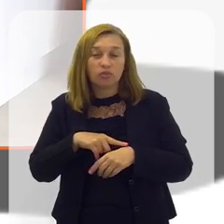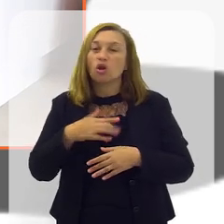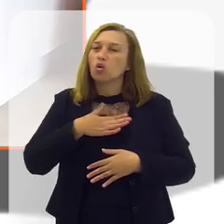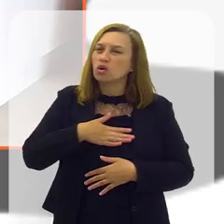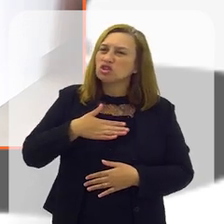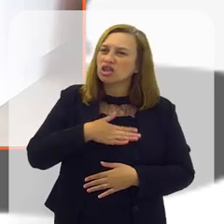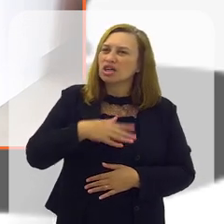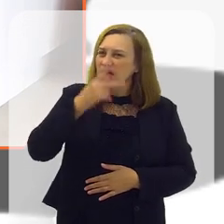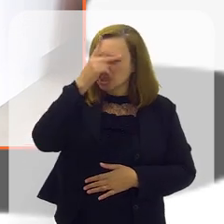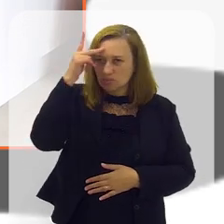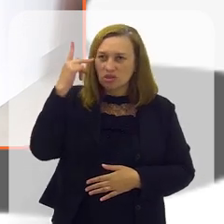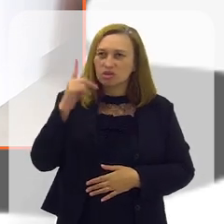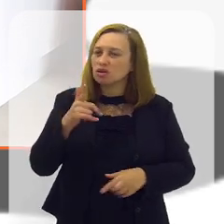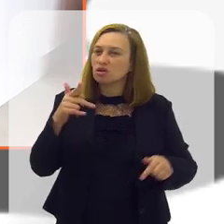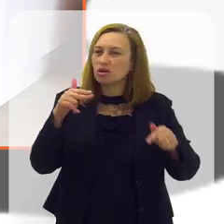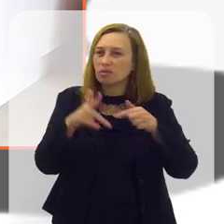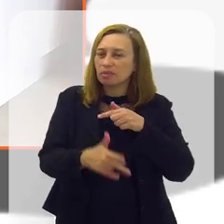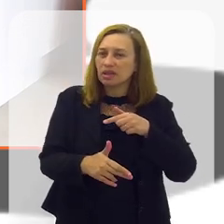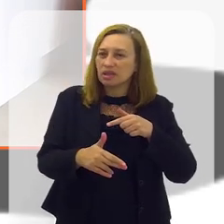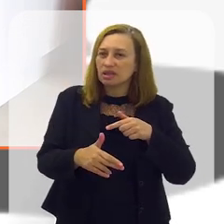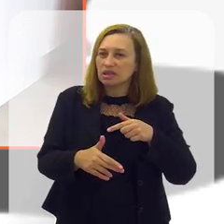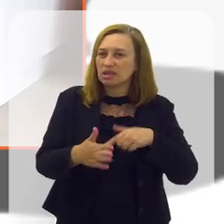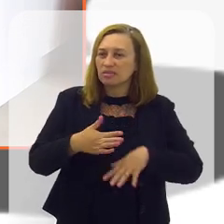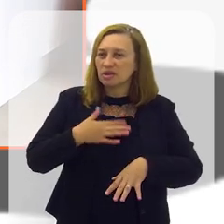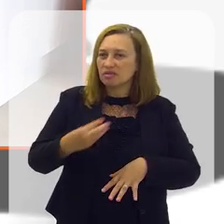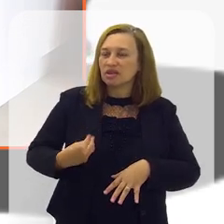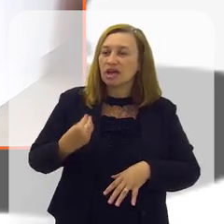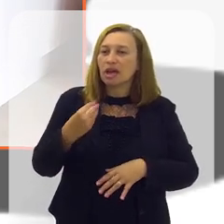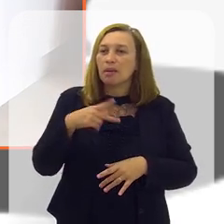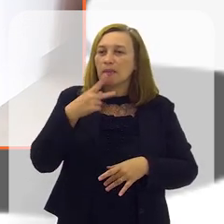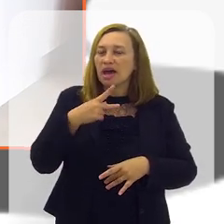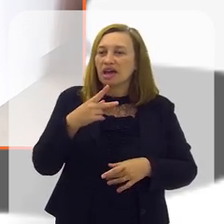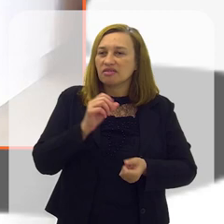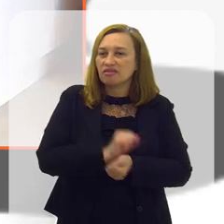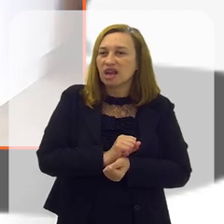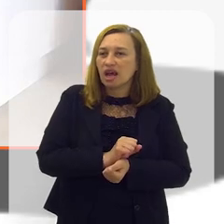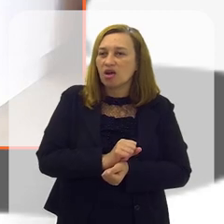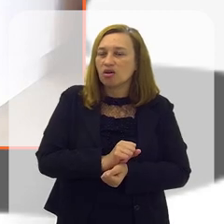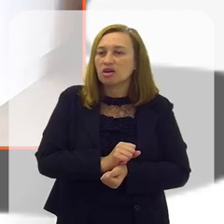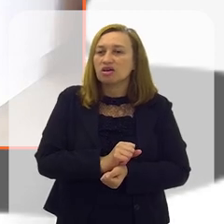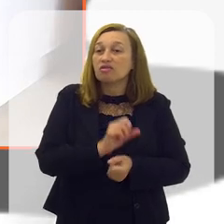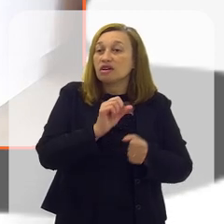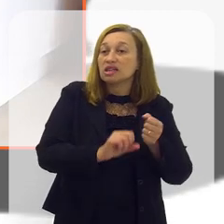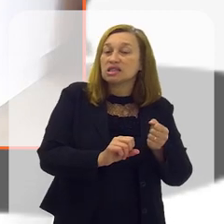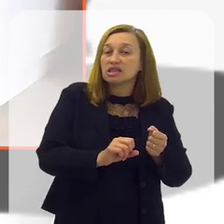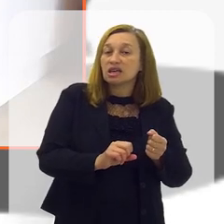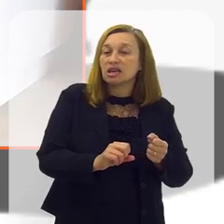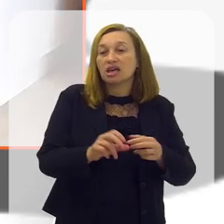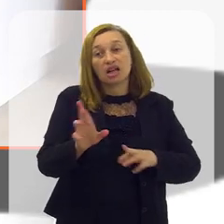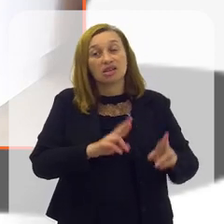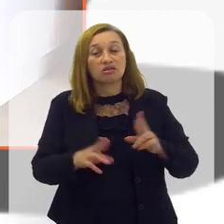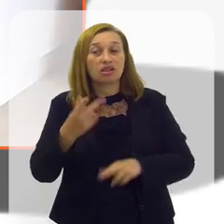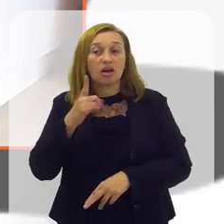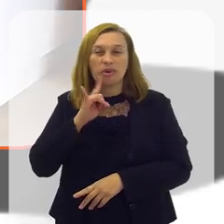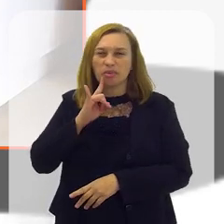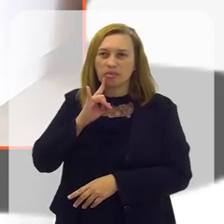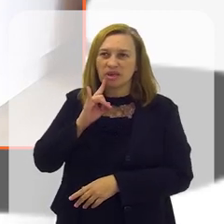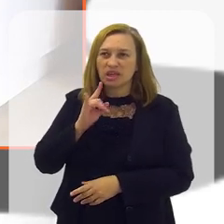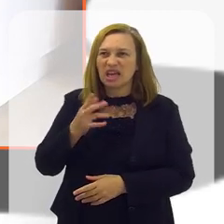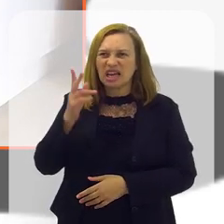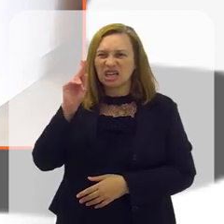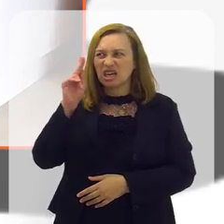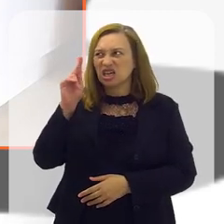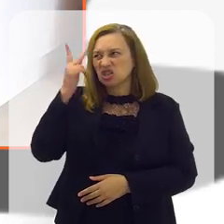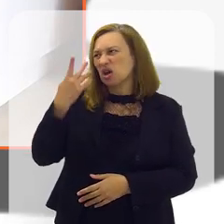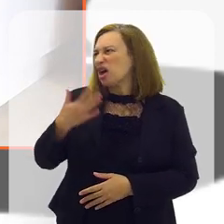momento? Gostaria que as pessoas não se intrometessem na sua vida e parassem de falar o que você deve fazer com relação à